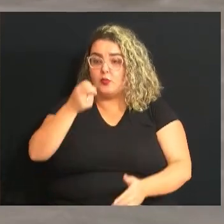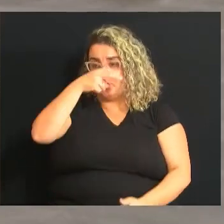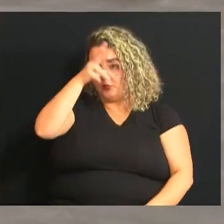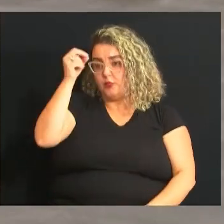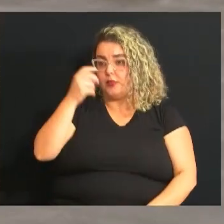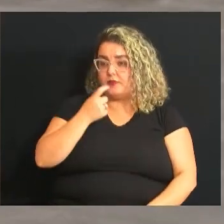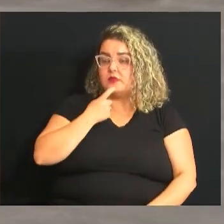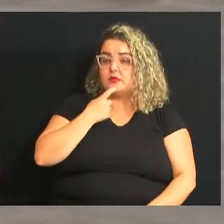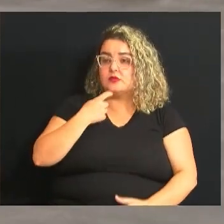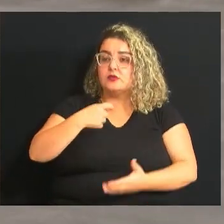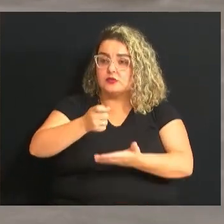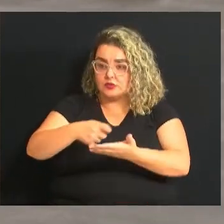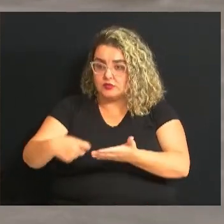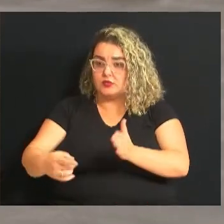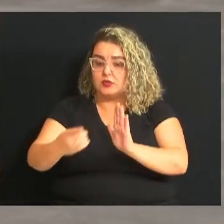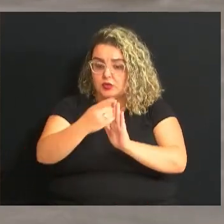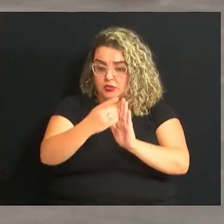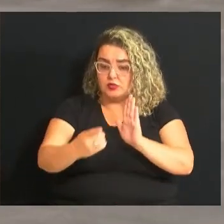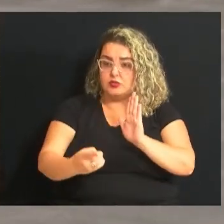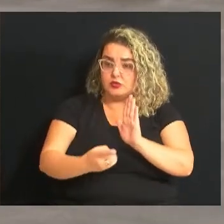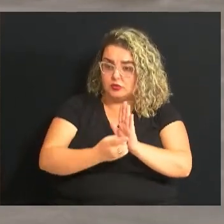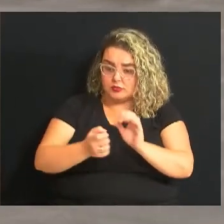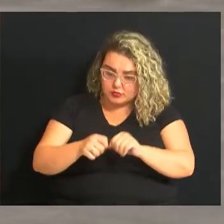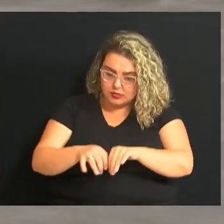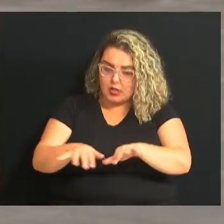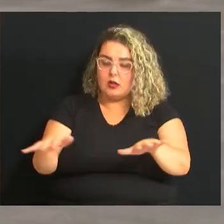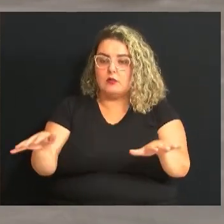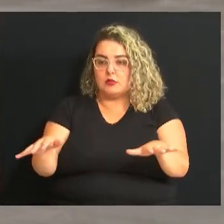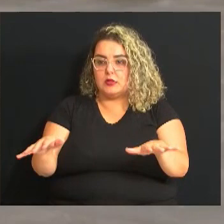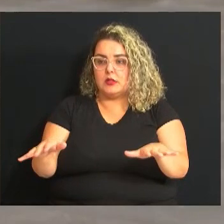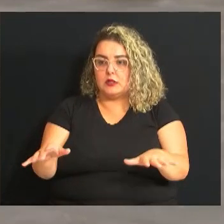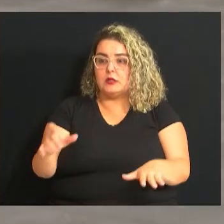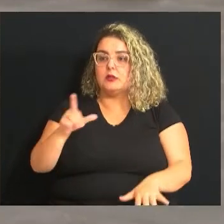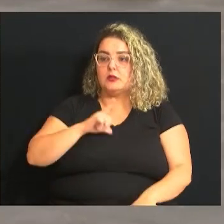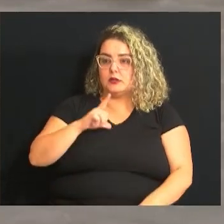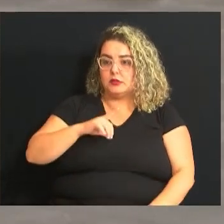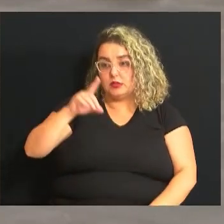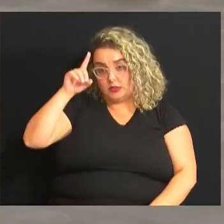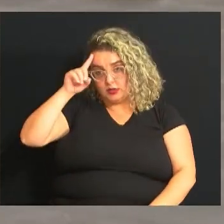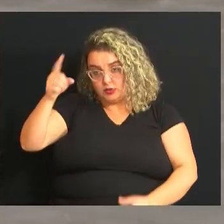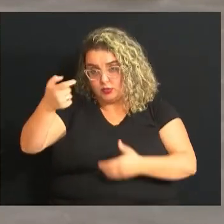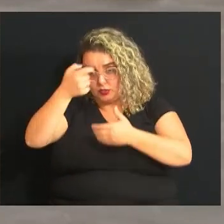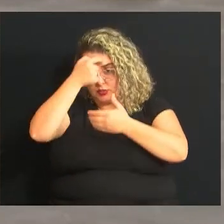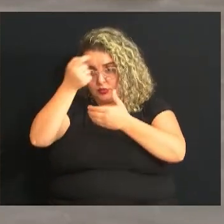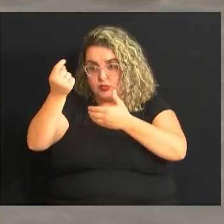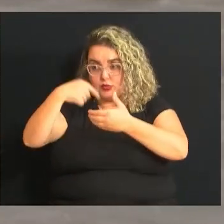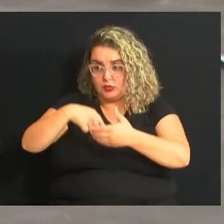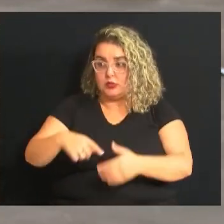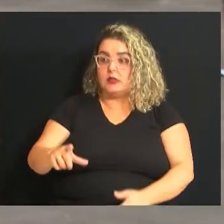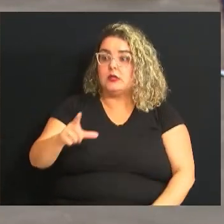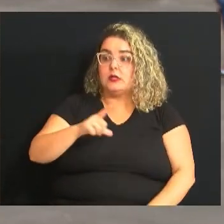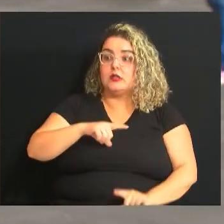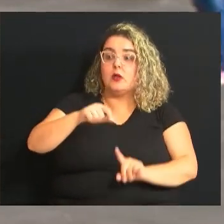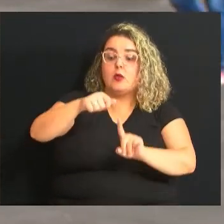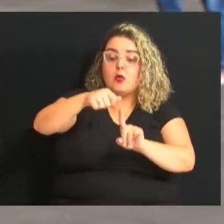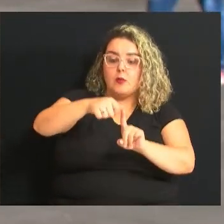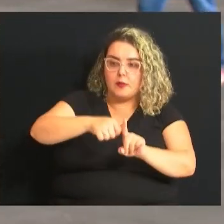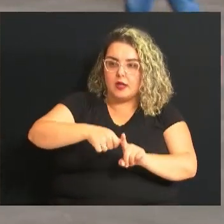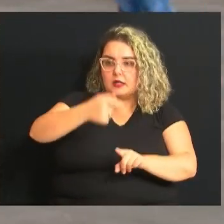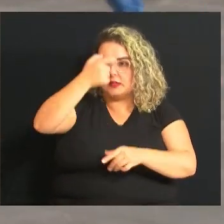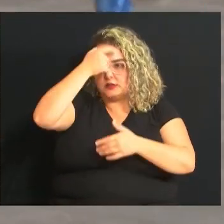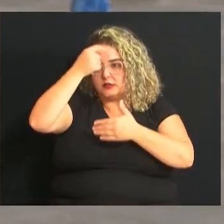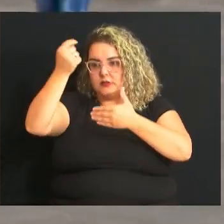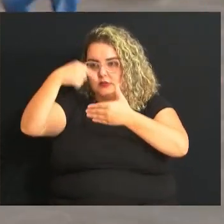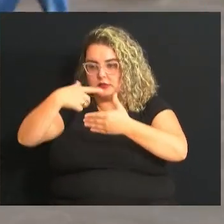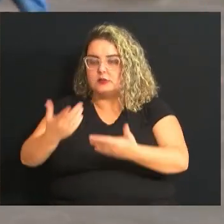de Campinas, né, ele assinou um decreto, né, que amplia, né? Então a gente tem o Dia da Consciência e agora nós temos o Mês